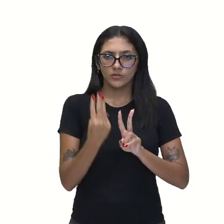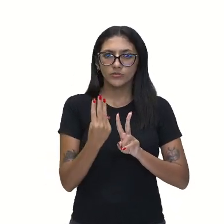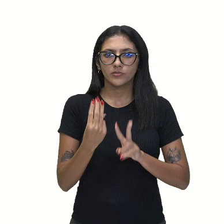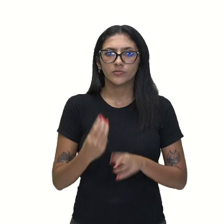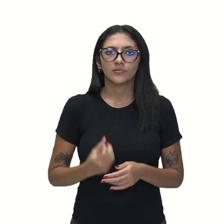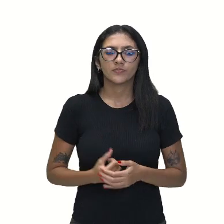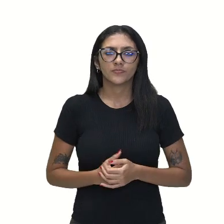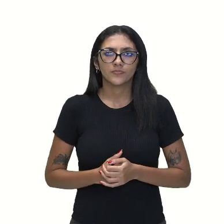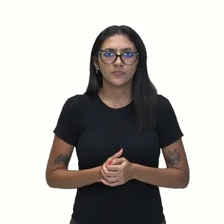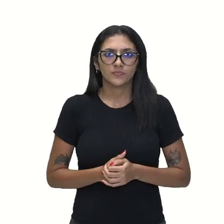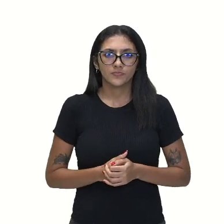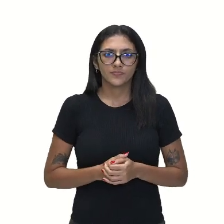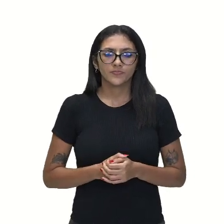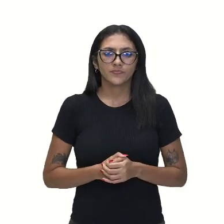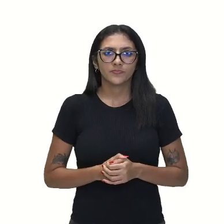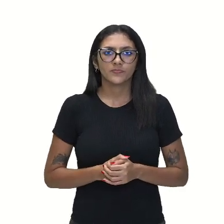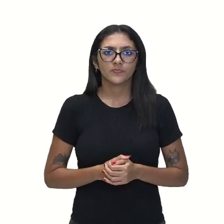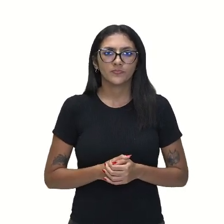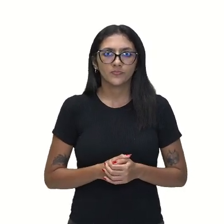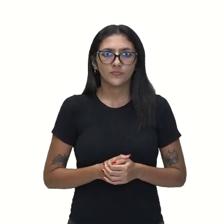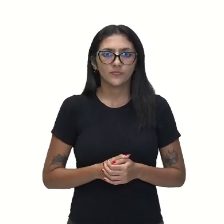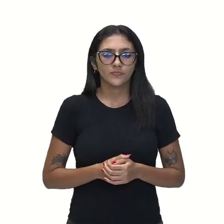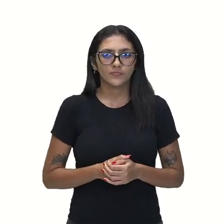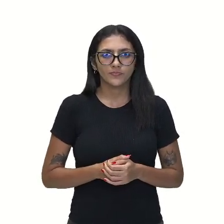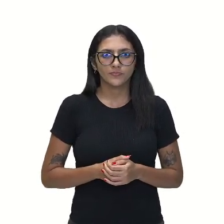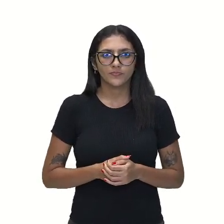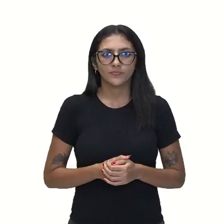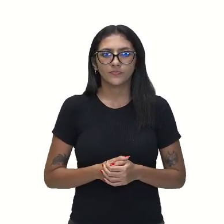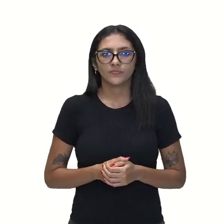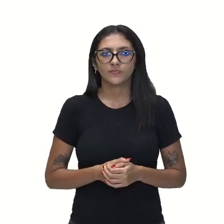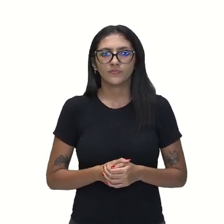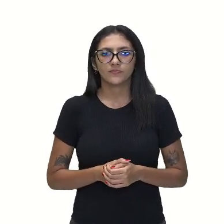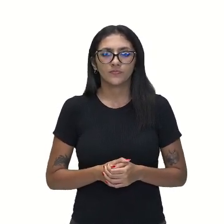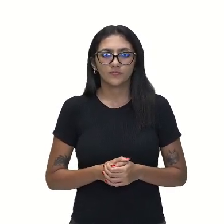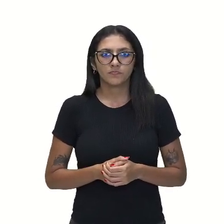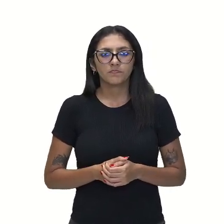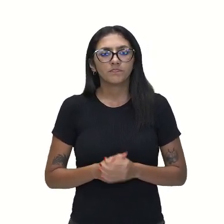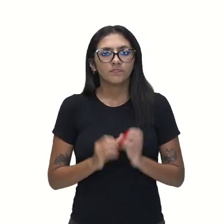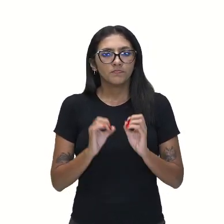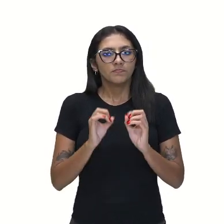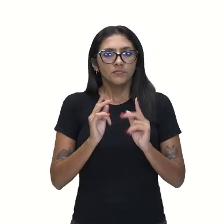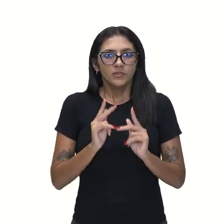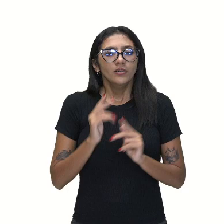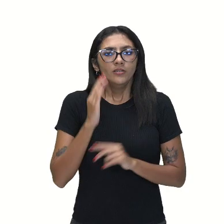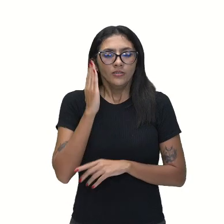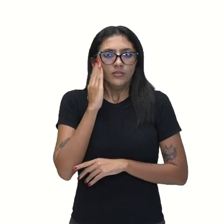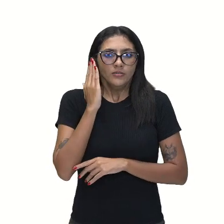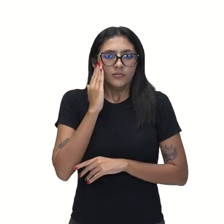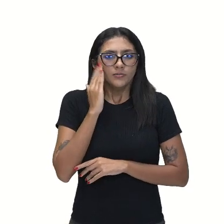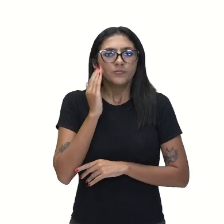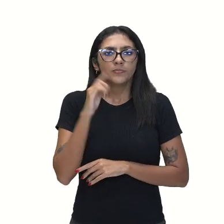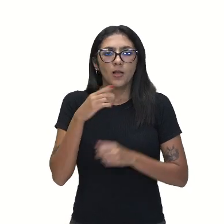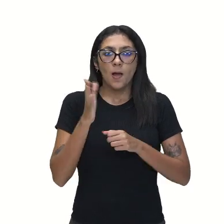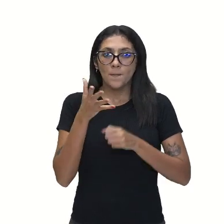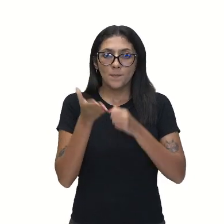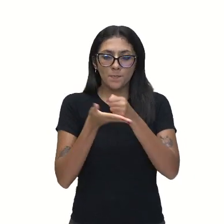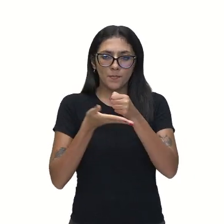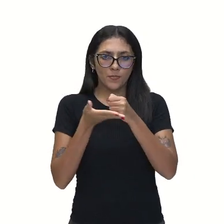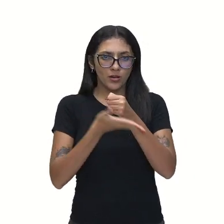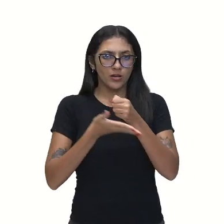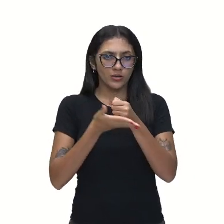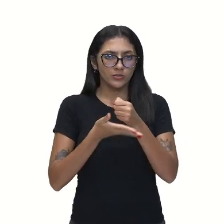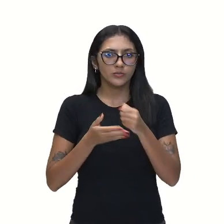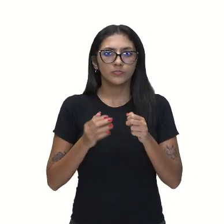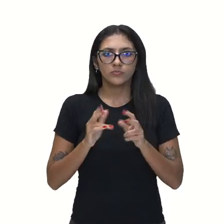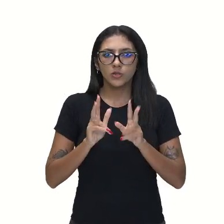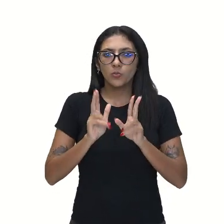radiciação numa potência. Tá bom? Bom, as bases agora são